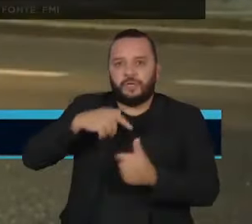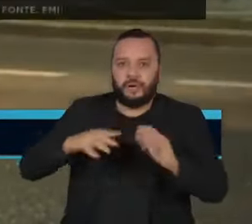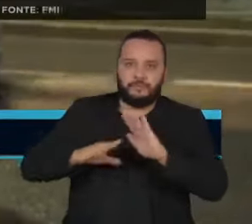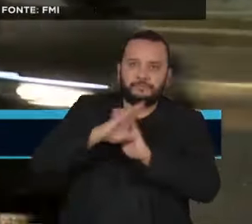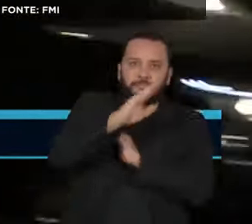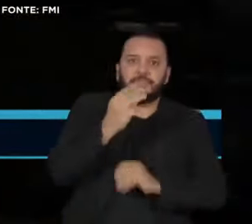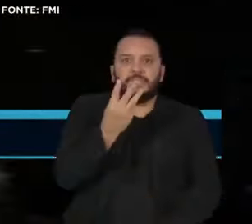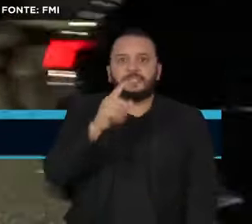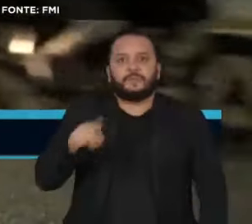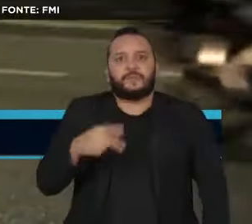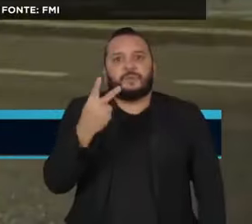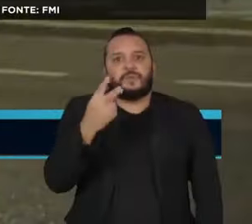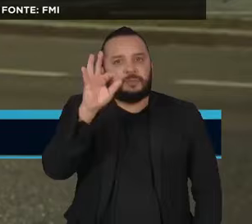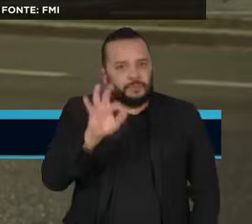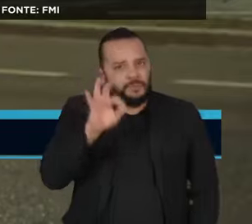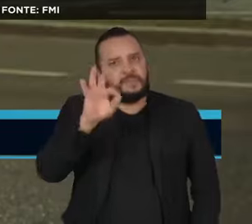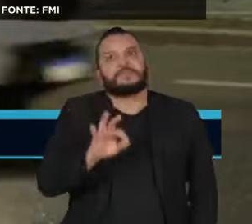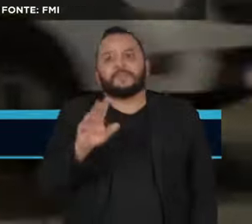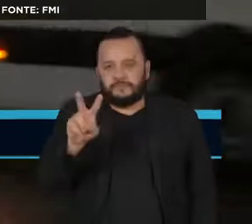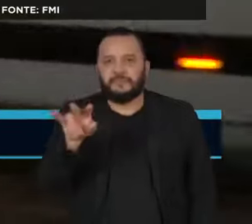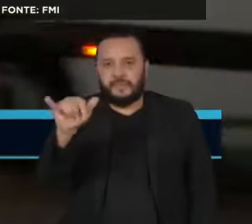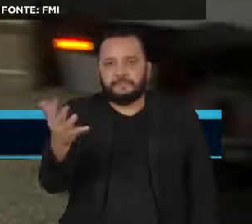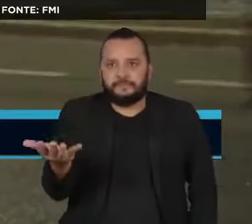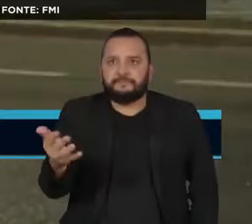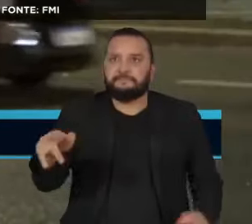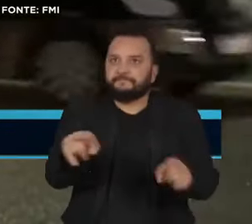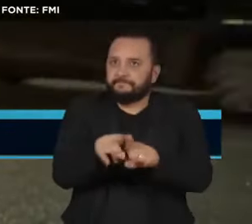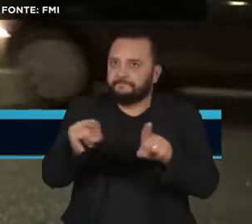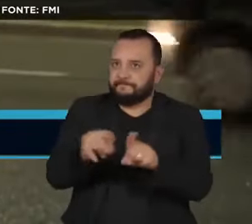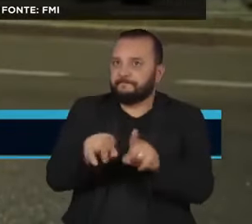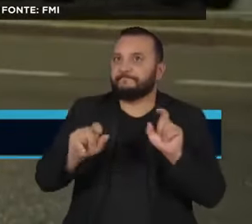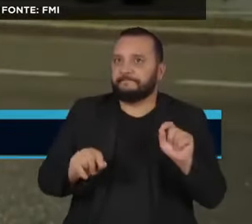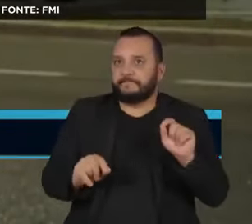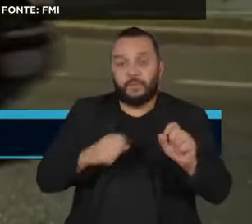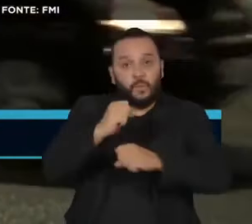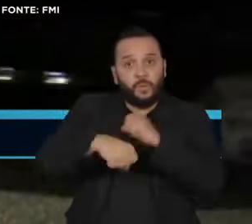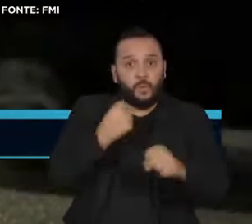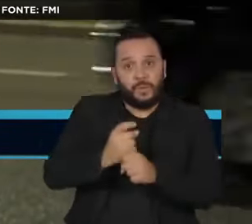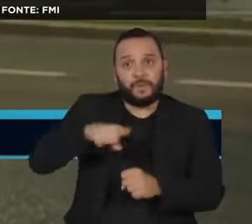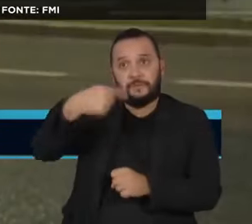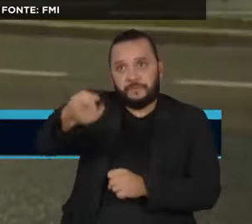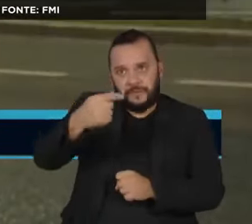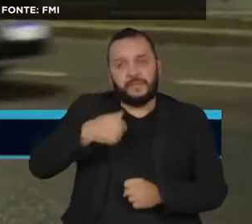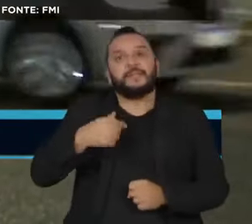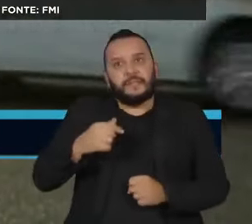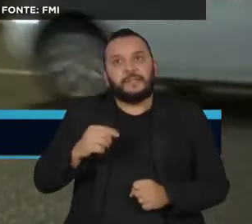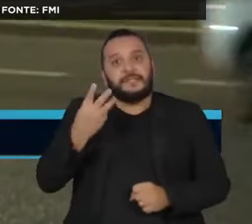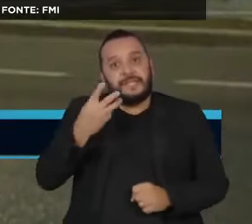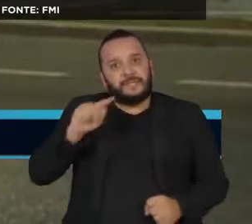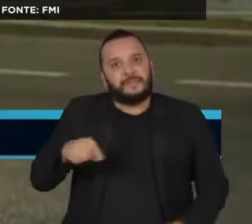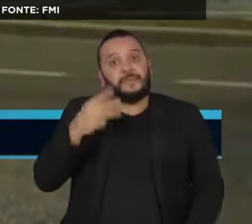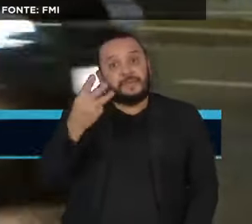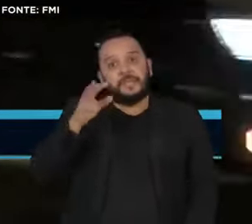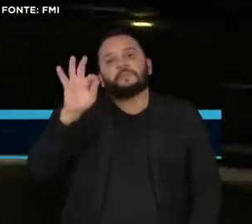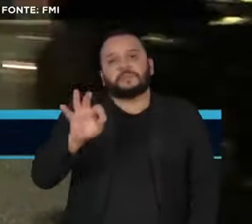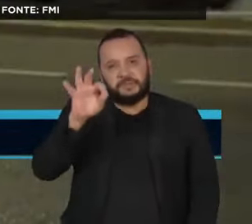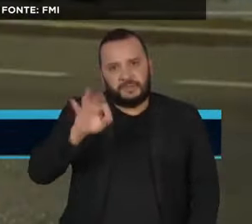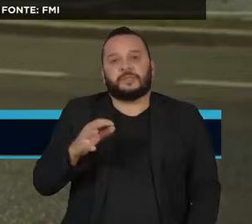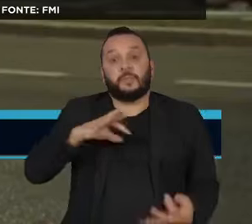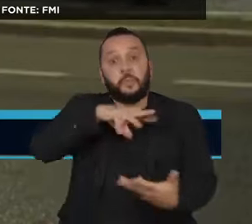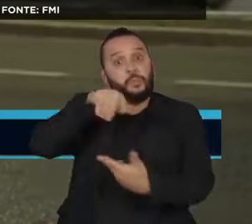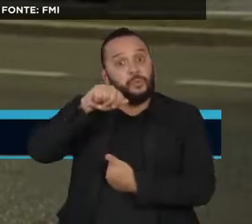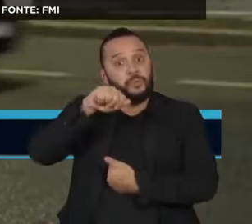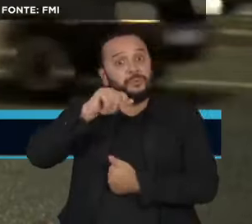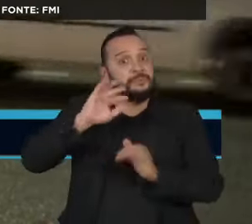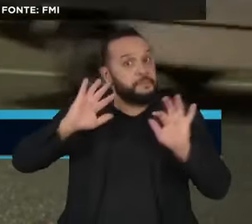em 3,2% e aumentou a estimativa para o ano que vem para 3,3%. Mas o